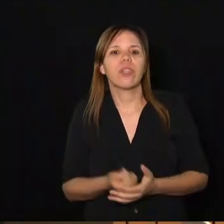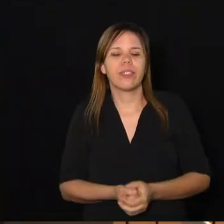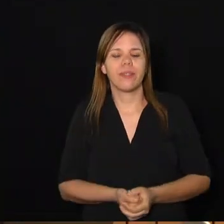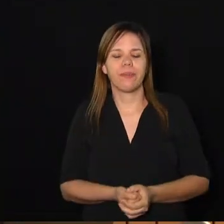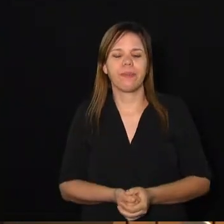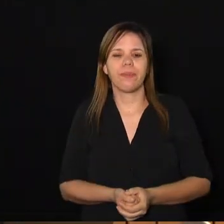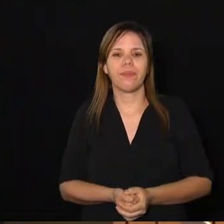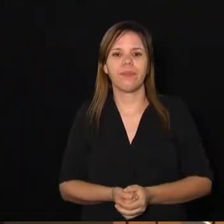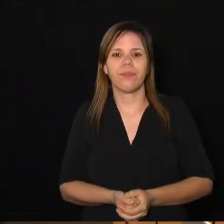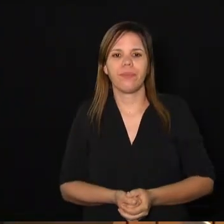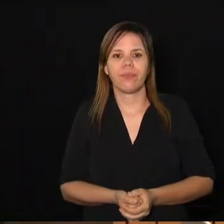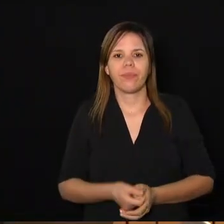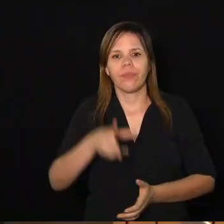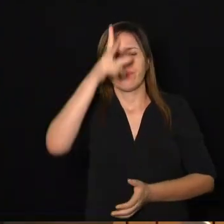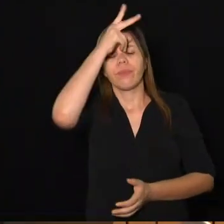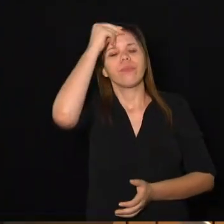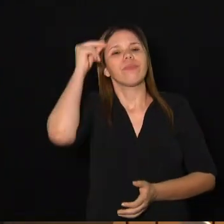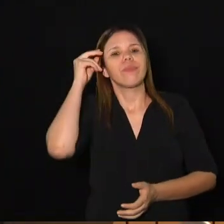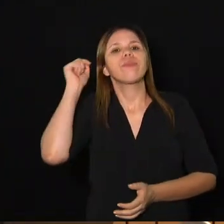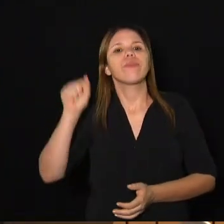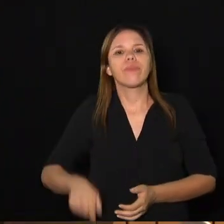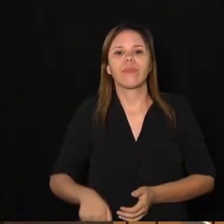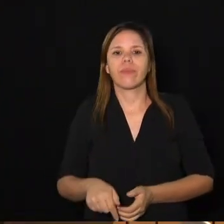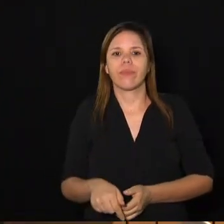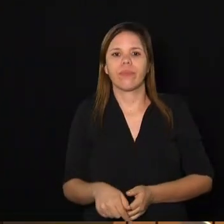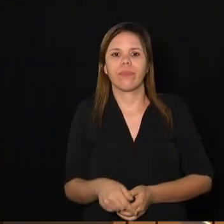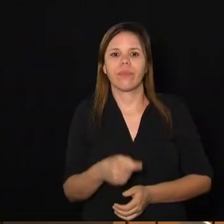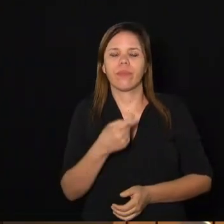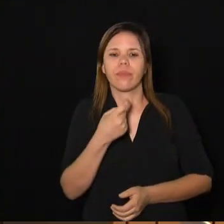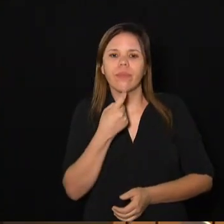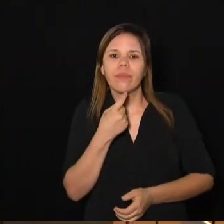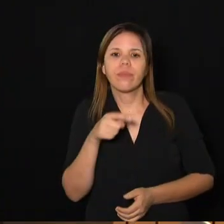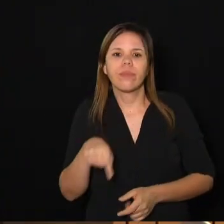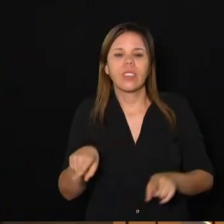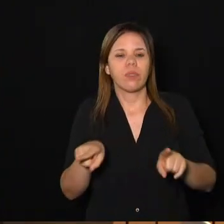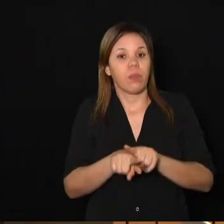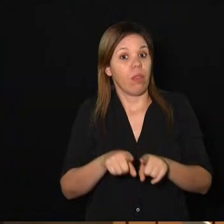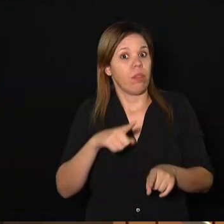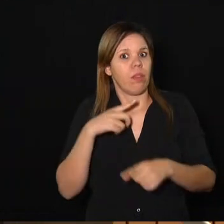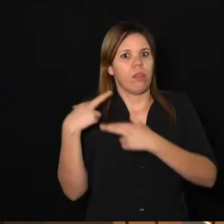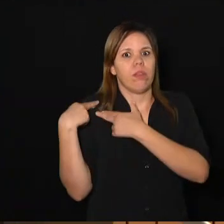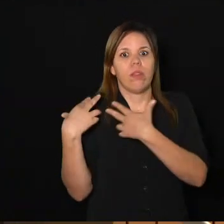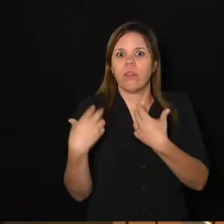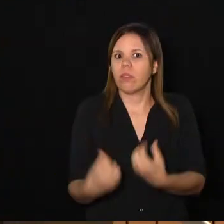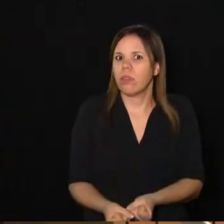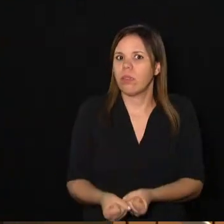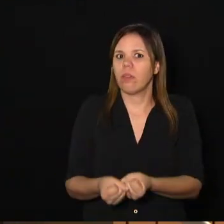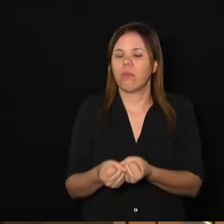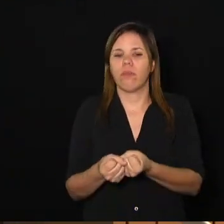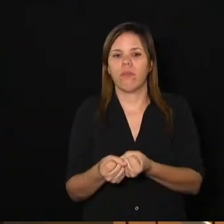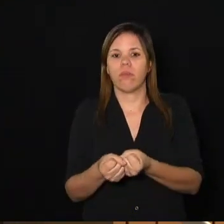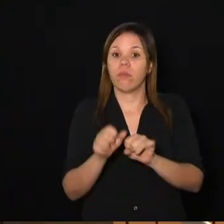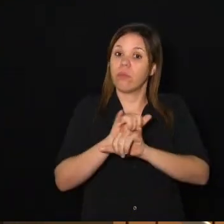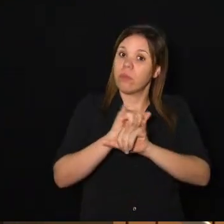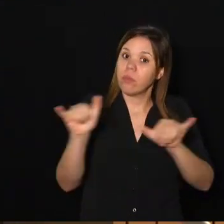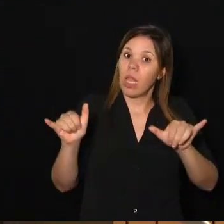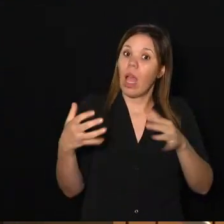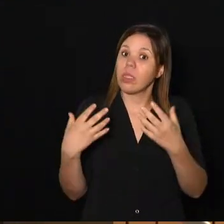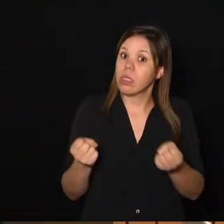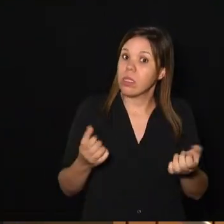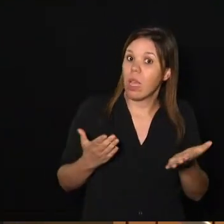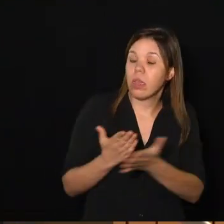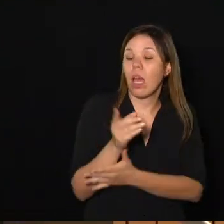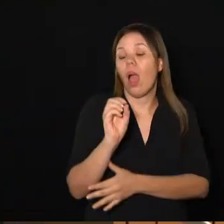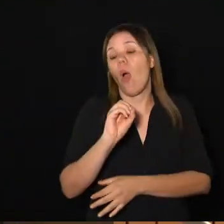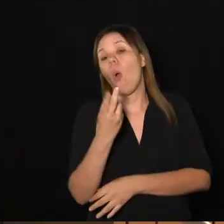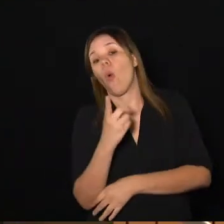e o prefeito da cidade é que tem que matar essa responsabilidade no peito e sancionar ou não esse projeto eu